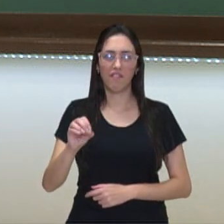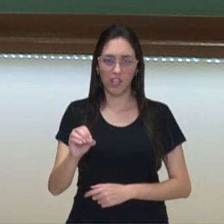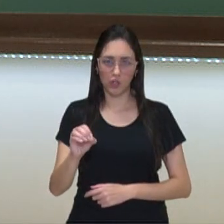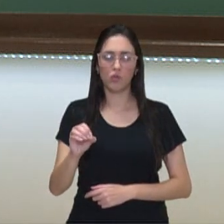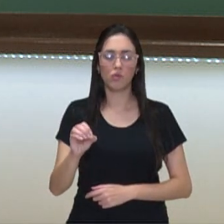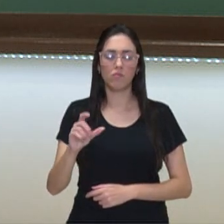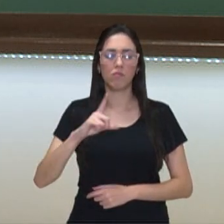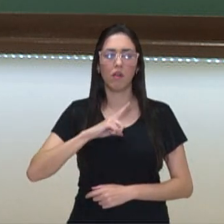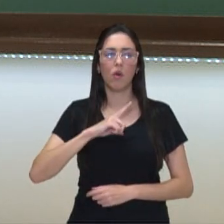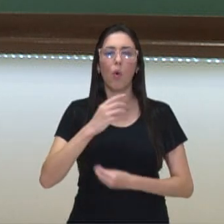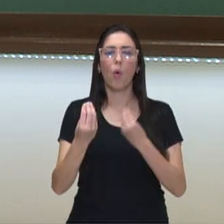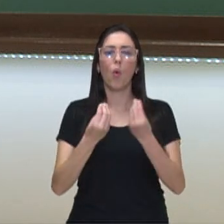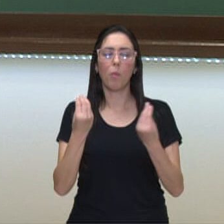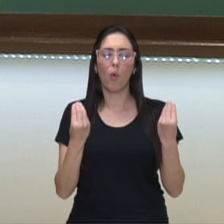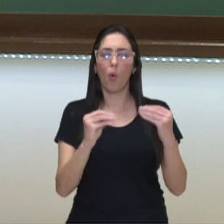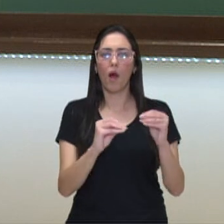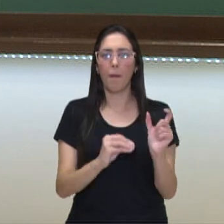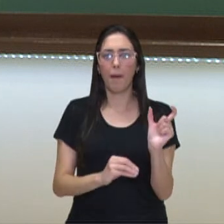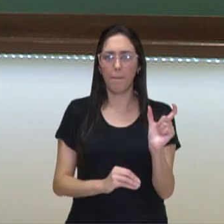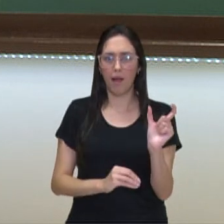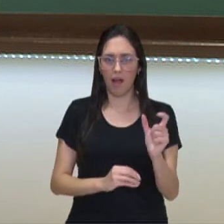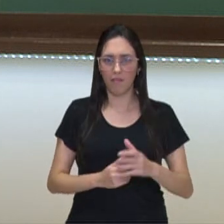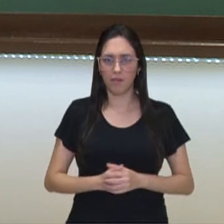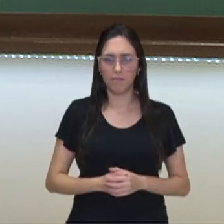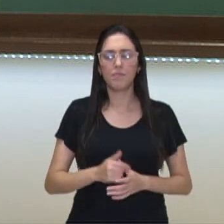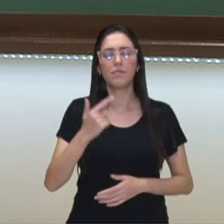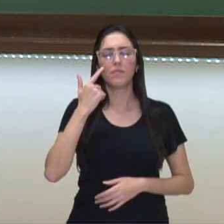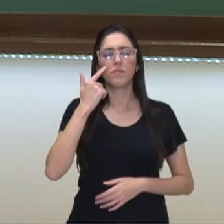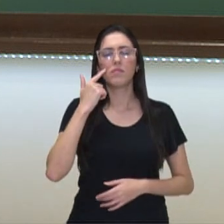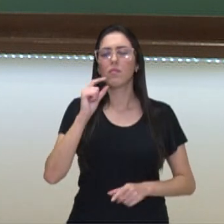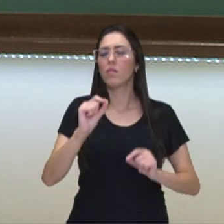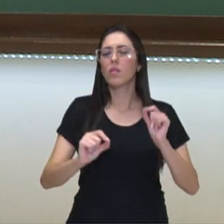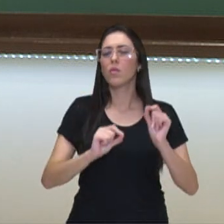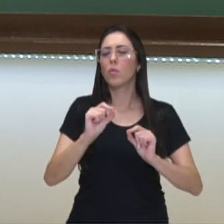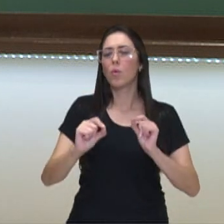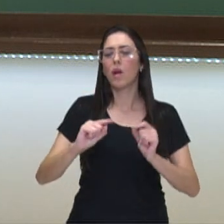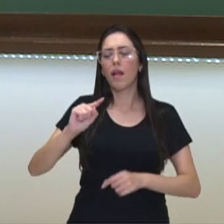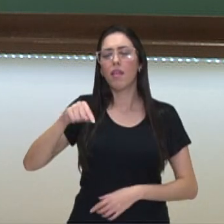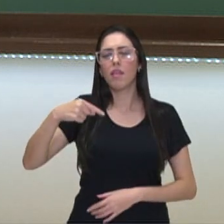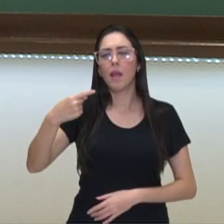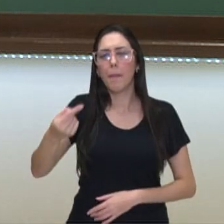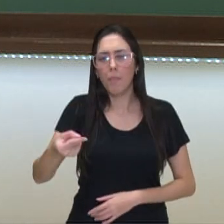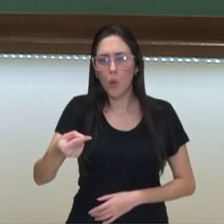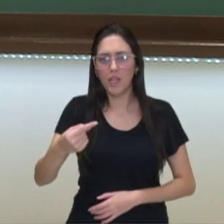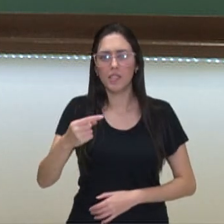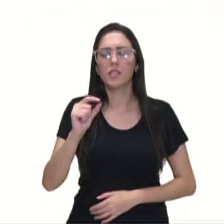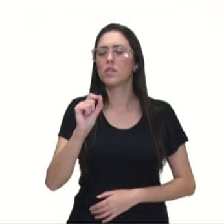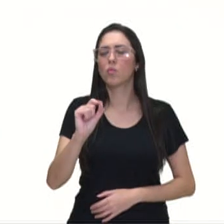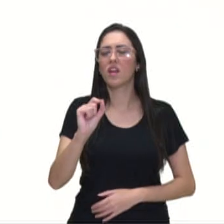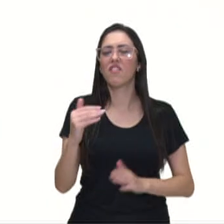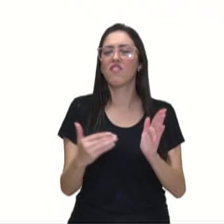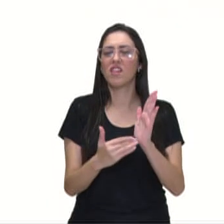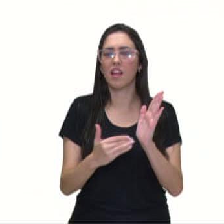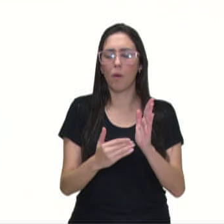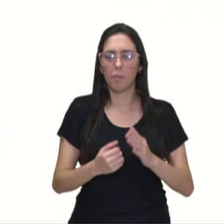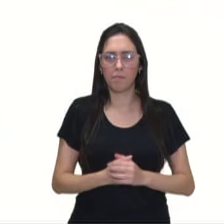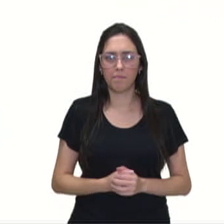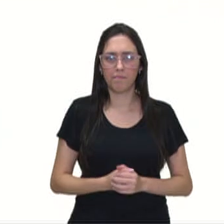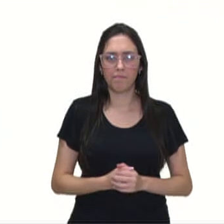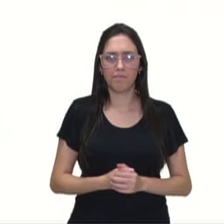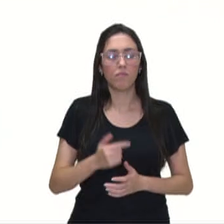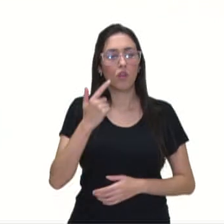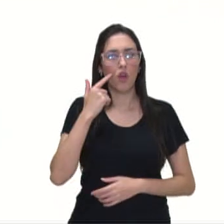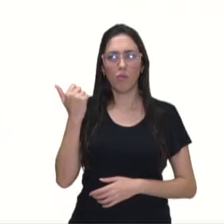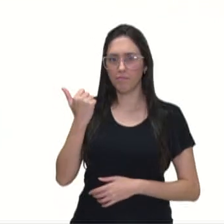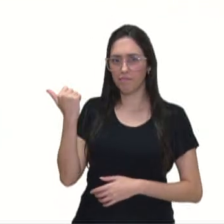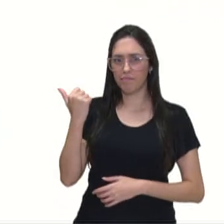da palavra. Vamos ver agora tudo o que vem depois da minha root word, do meu radical. O sufixo full,